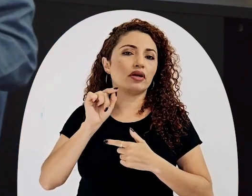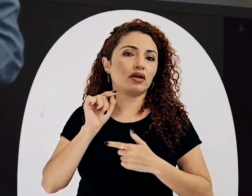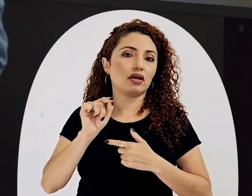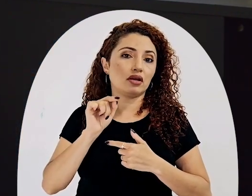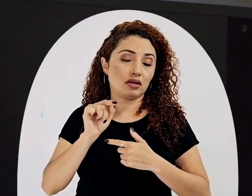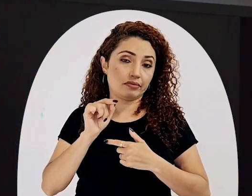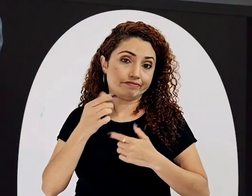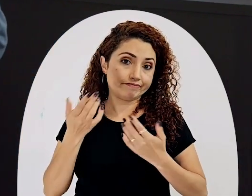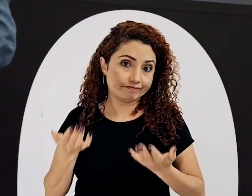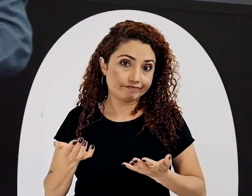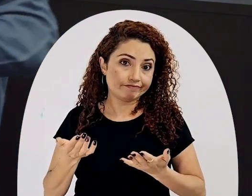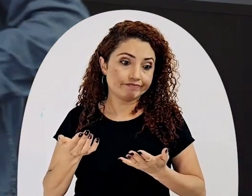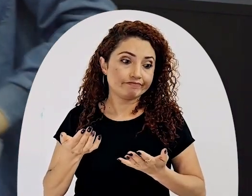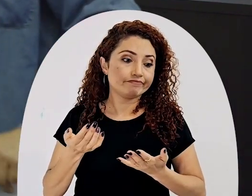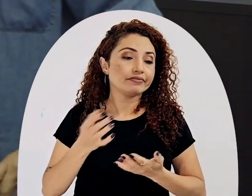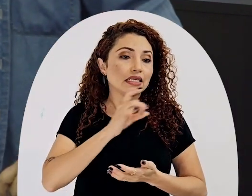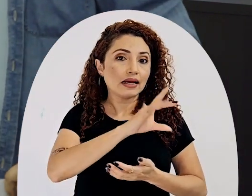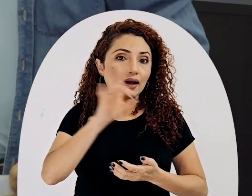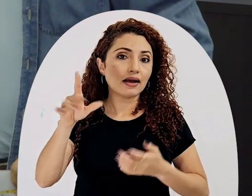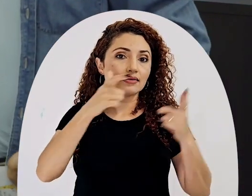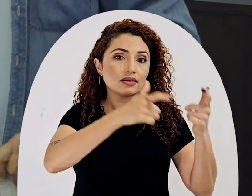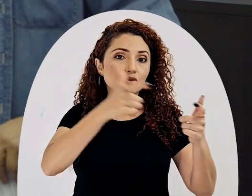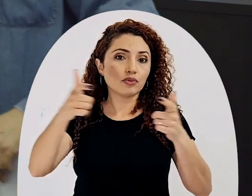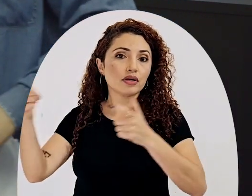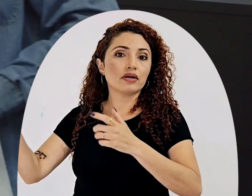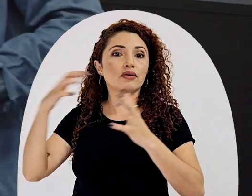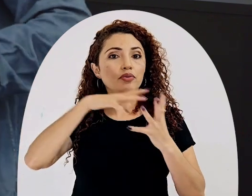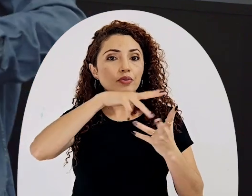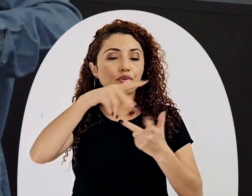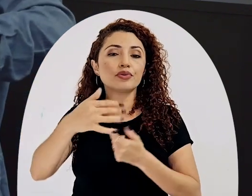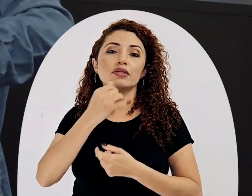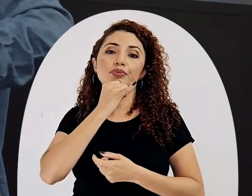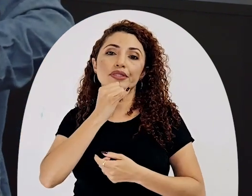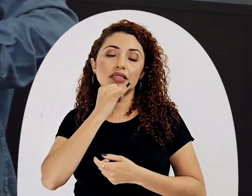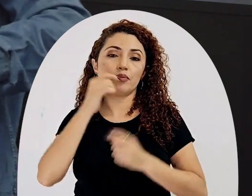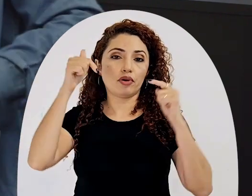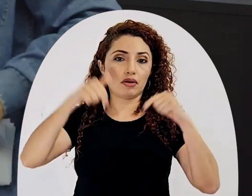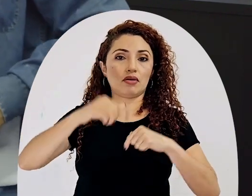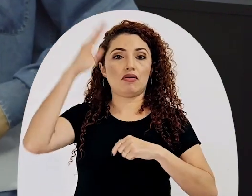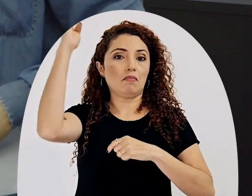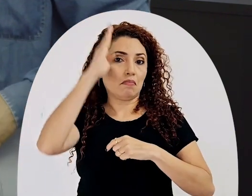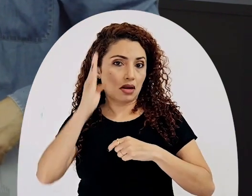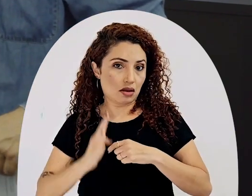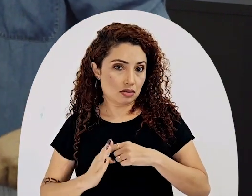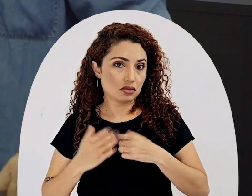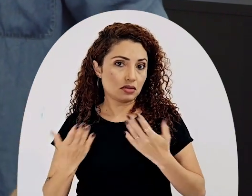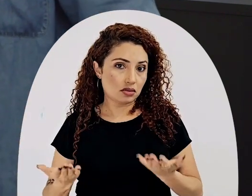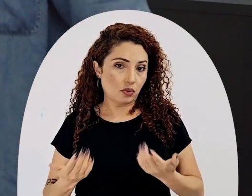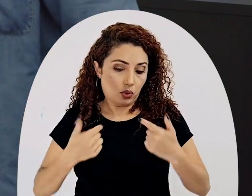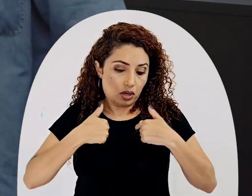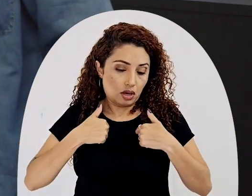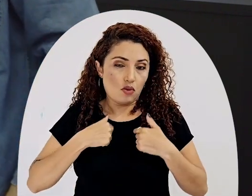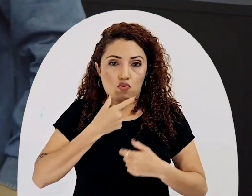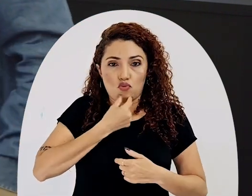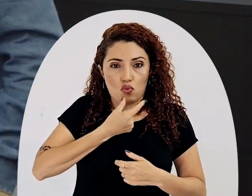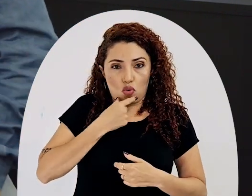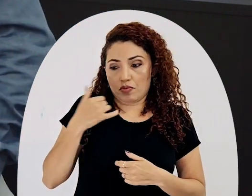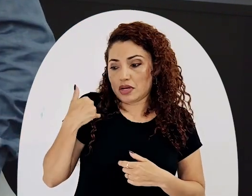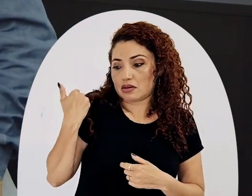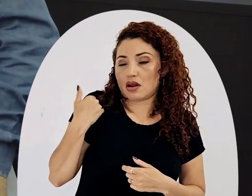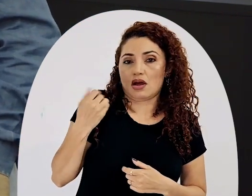Por exemplo, no Brasil, né, eu, por ser um homem de 50 anos, sou um